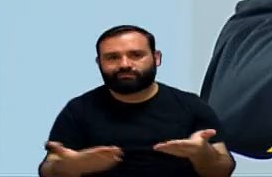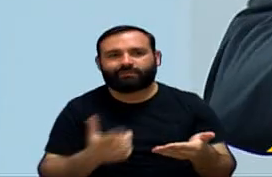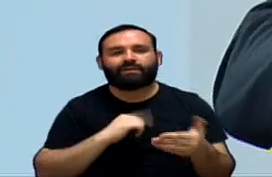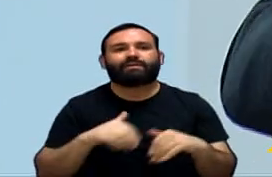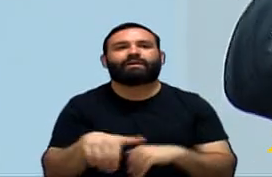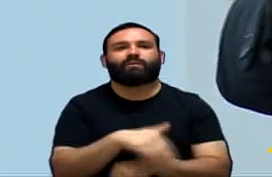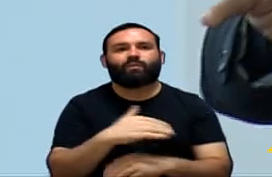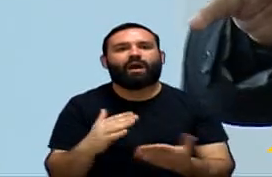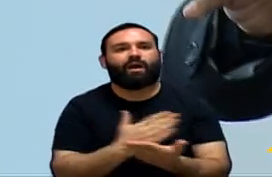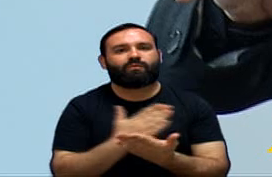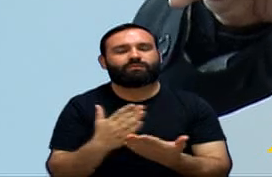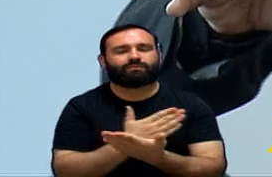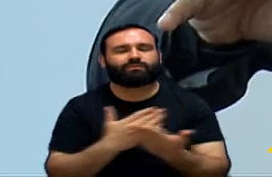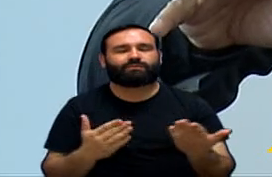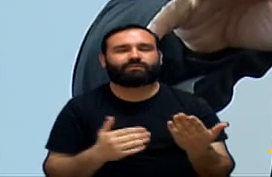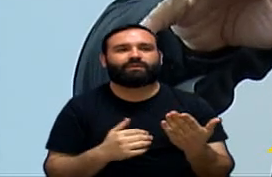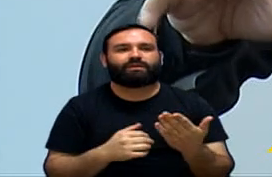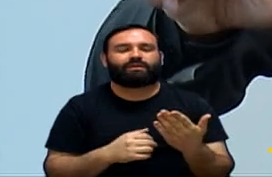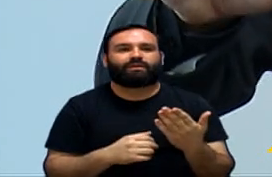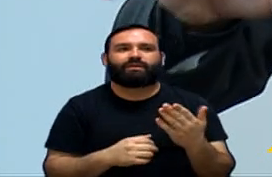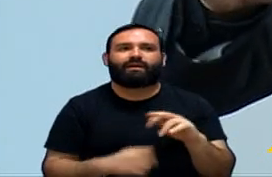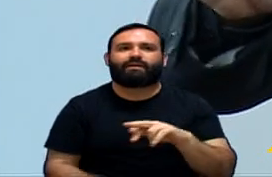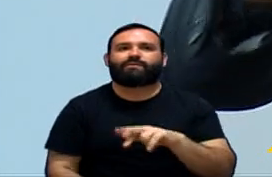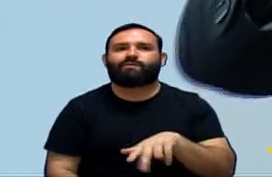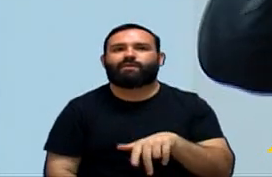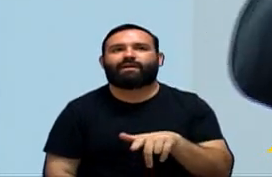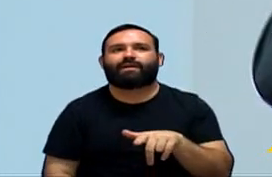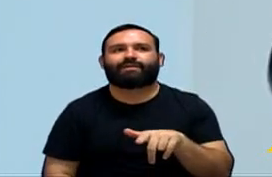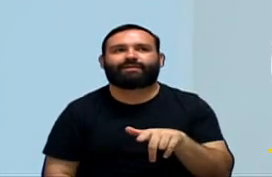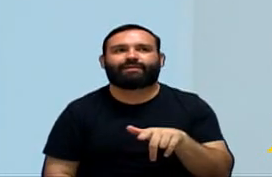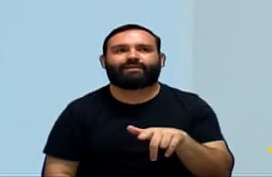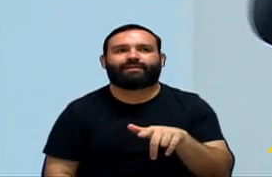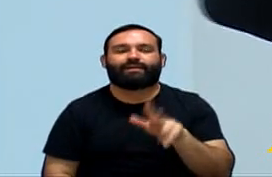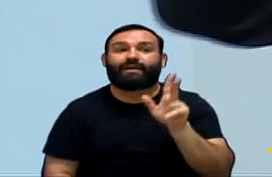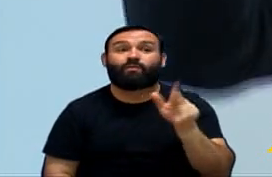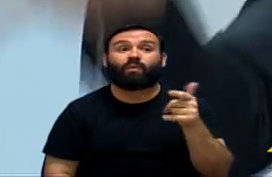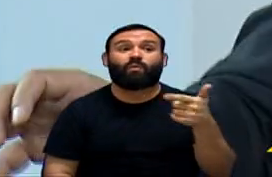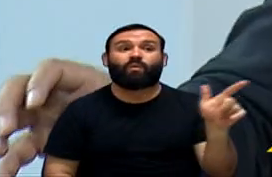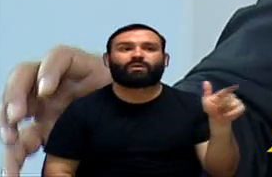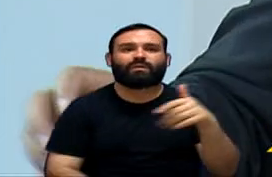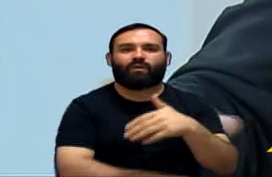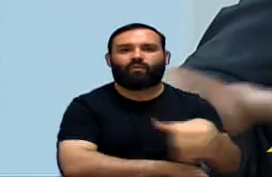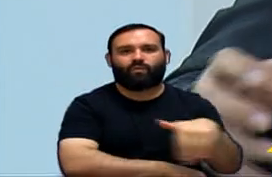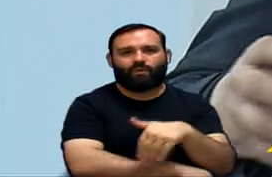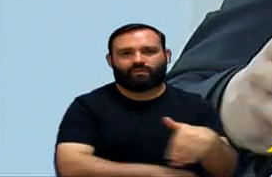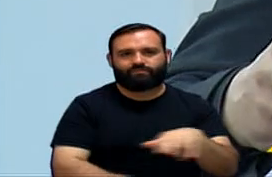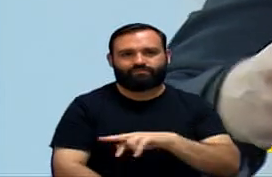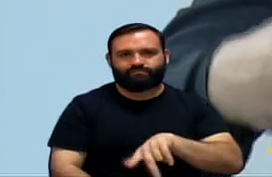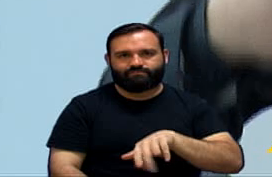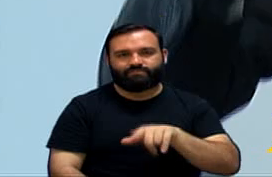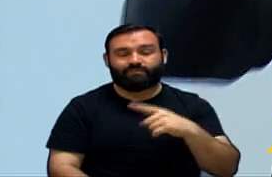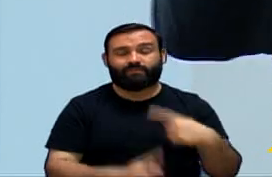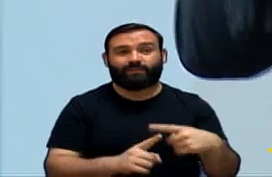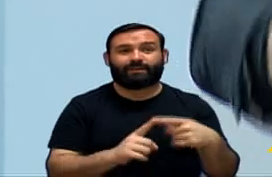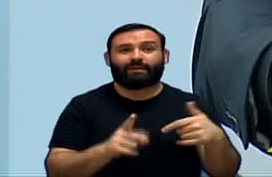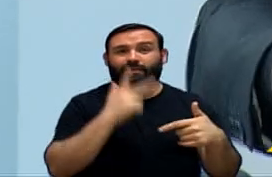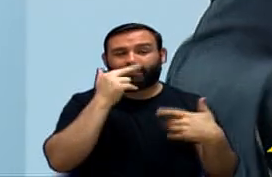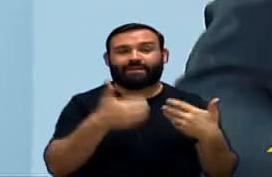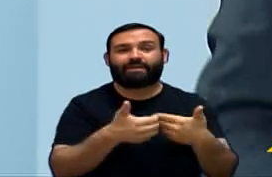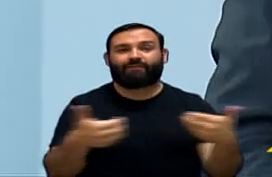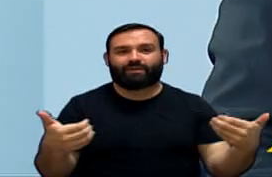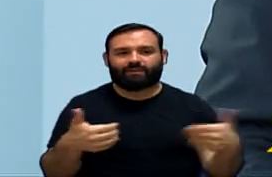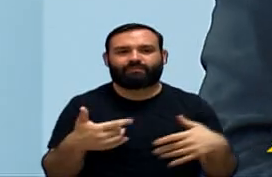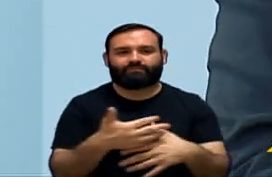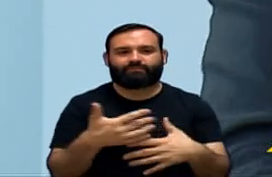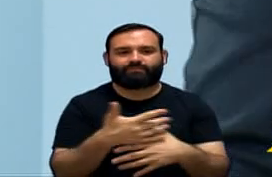ruas que estão localizadas eh eh não é tão Suburbana quanto outras ruas né Eh que são mais afastadas a